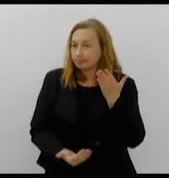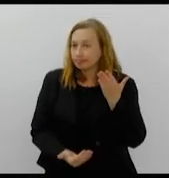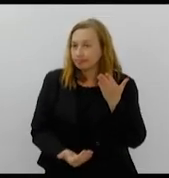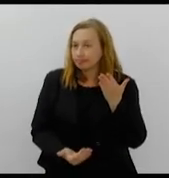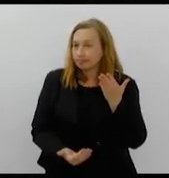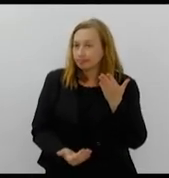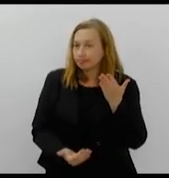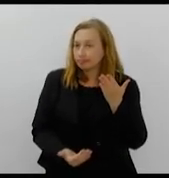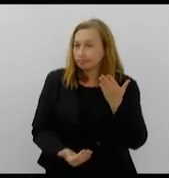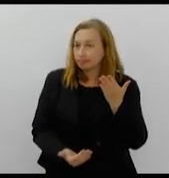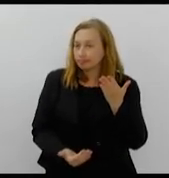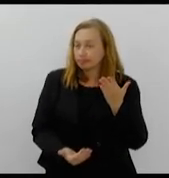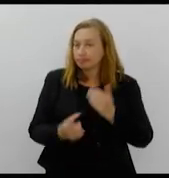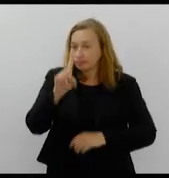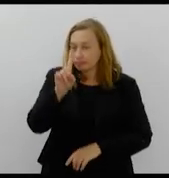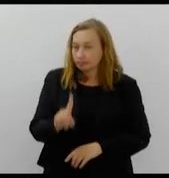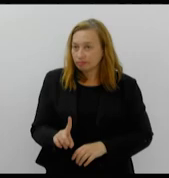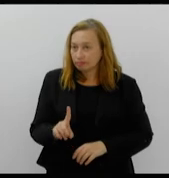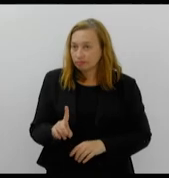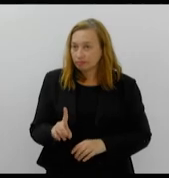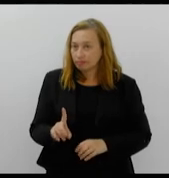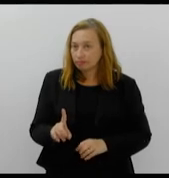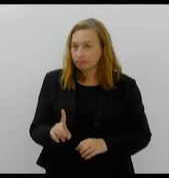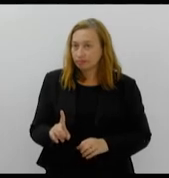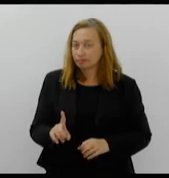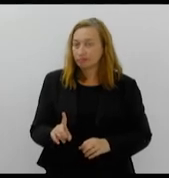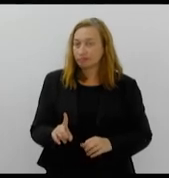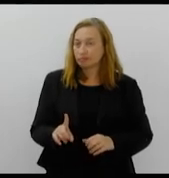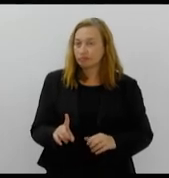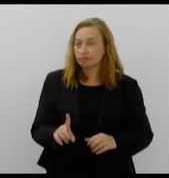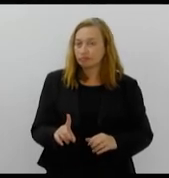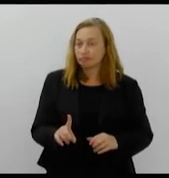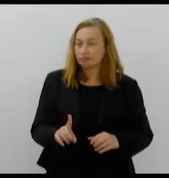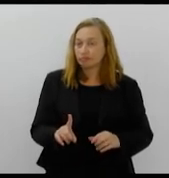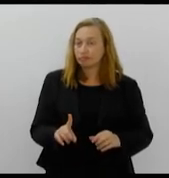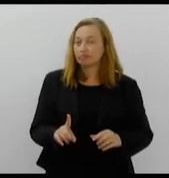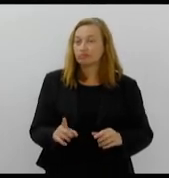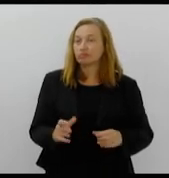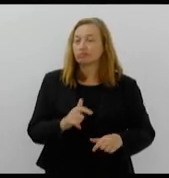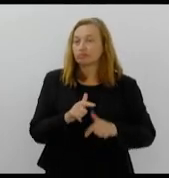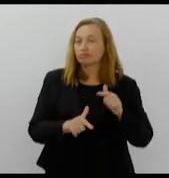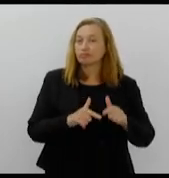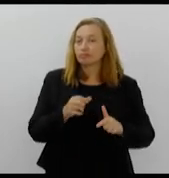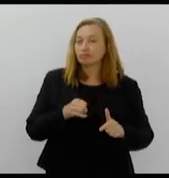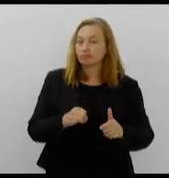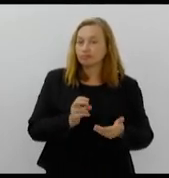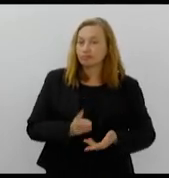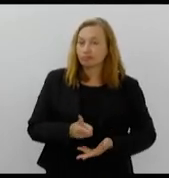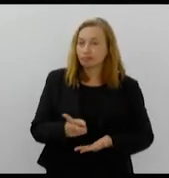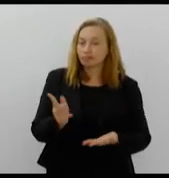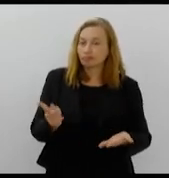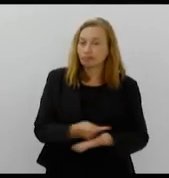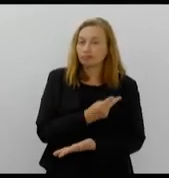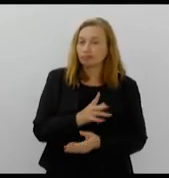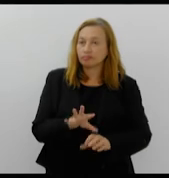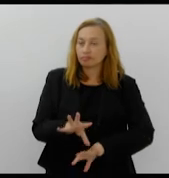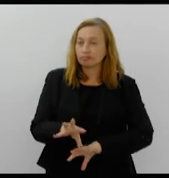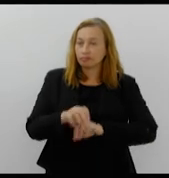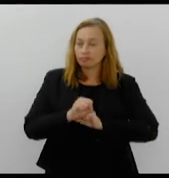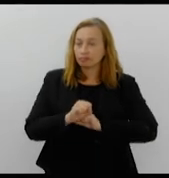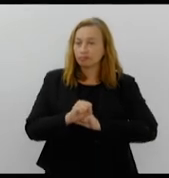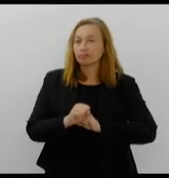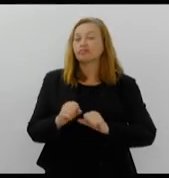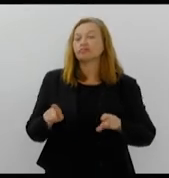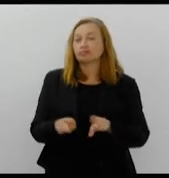concessão caso esse tipo de contaminação venha a acontecer. No nosso